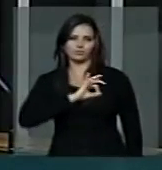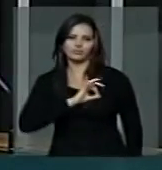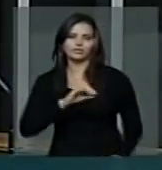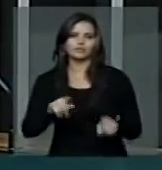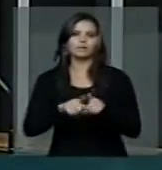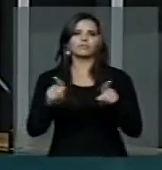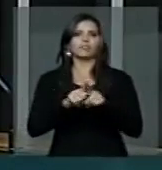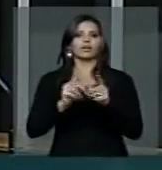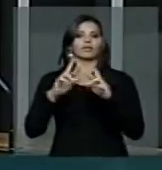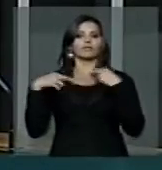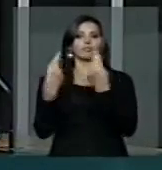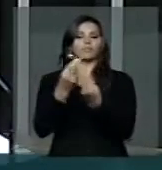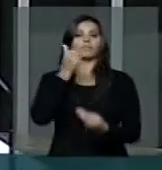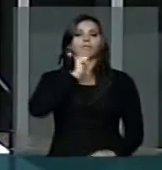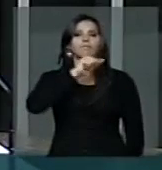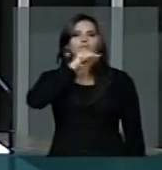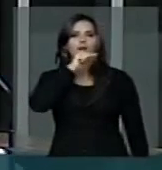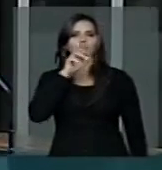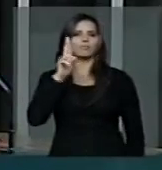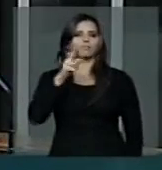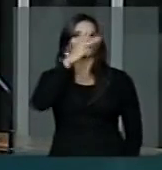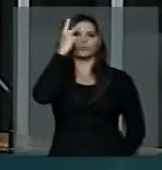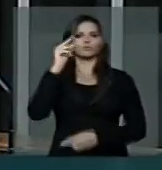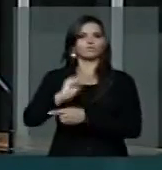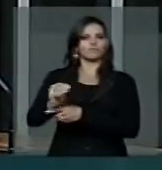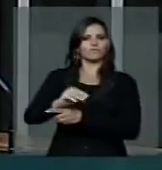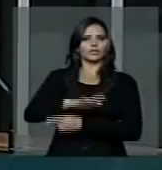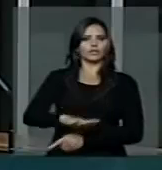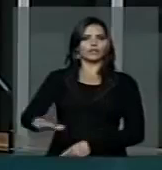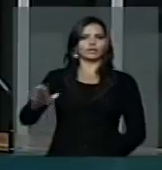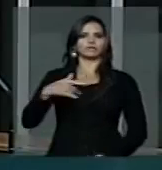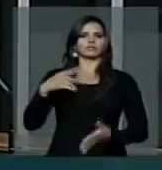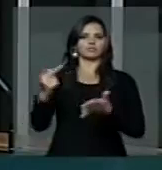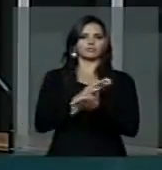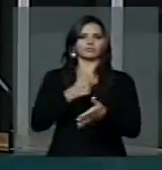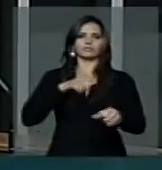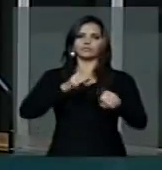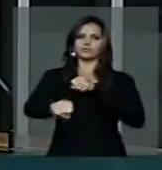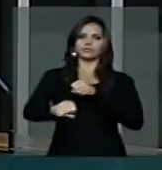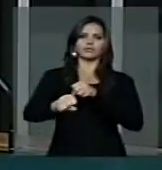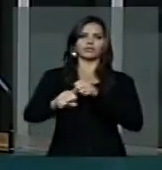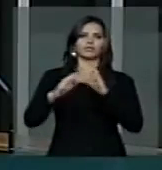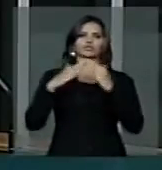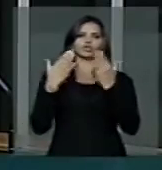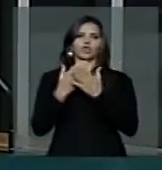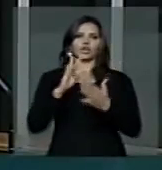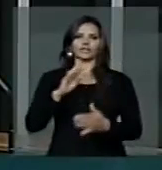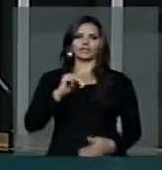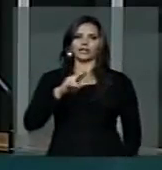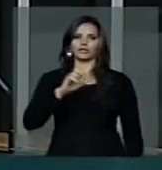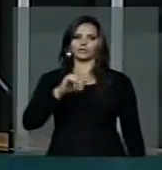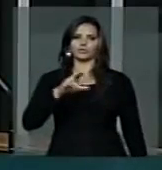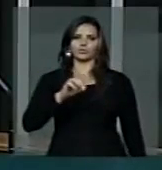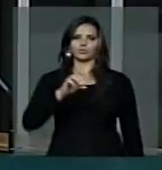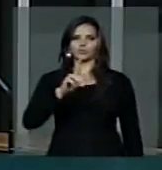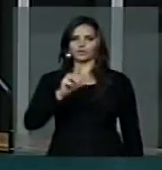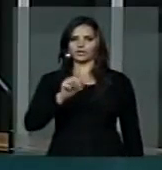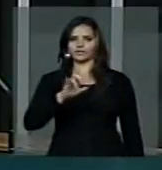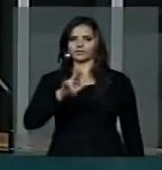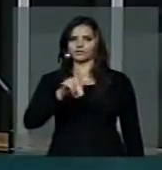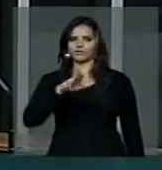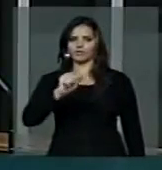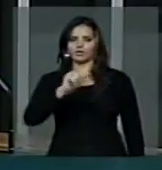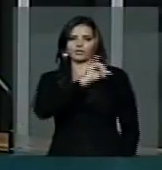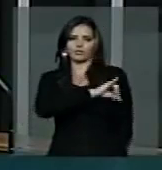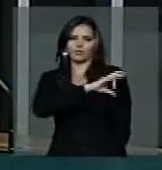com as mães e responsáveis pelas crianças vítimas da chacina na escola Tasso da Silveira, em Realengo, no Rio de